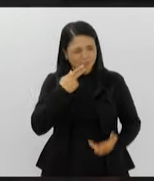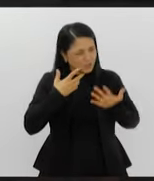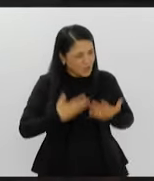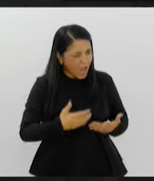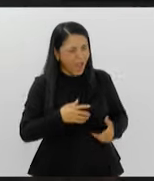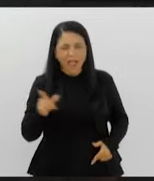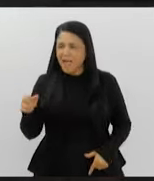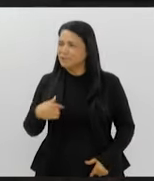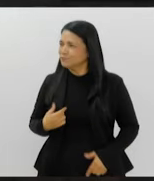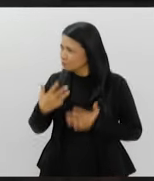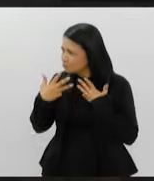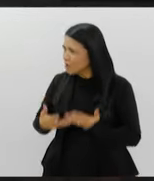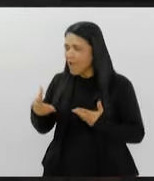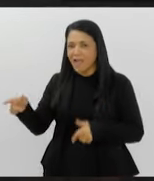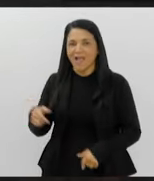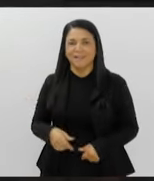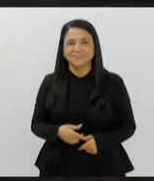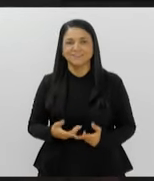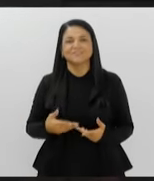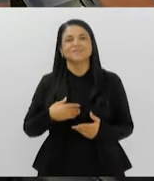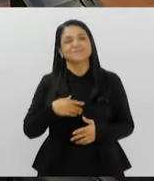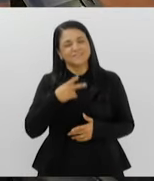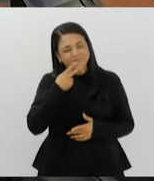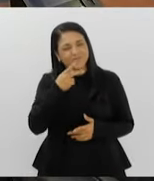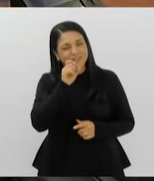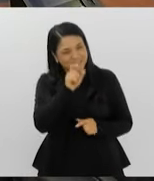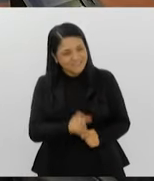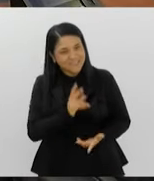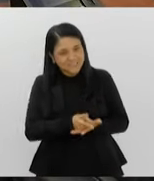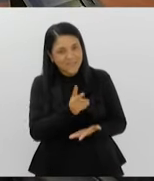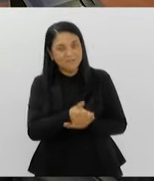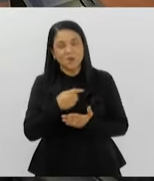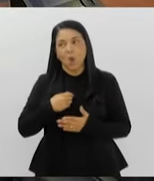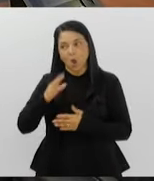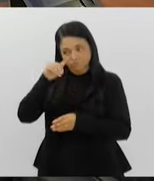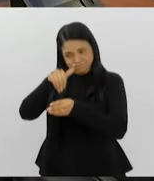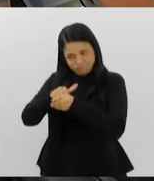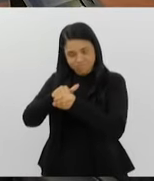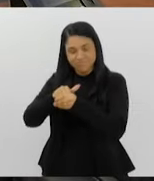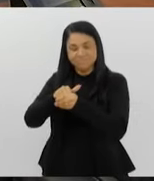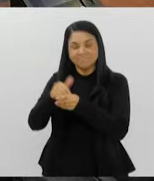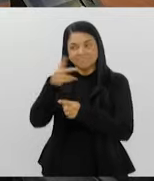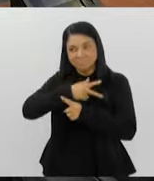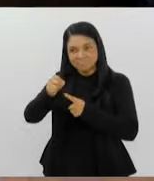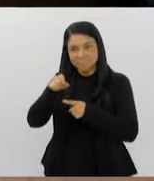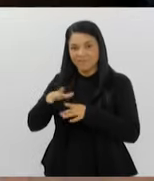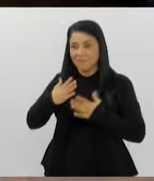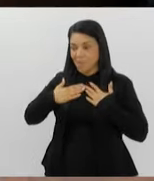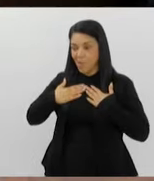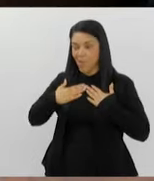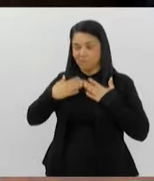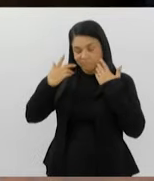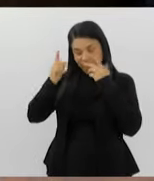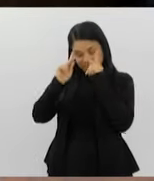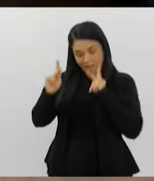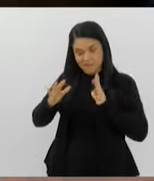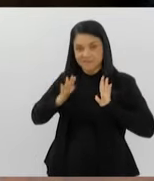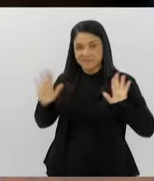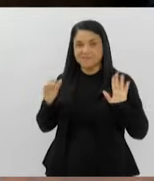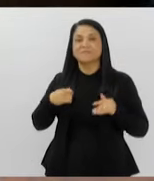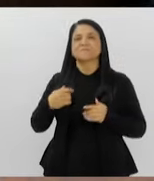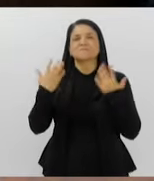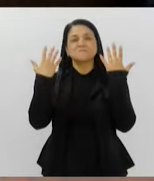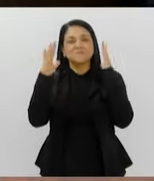Os conterrâneos é muito chato. É, Vossa Excelência sempre falava, ganha eleição, me deixa em paz. É. Mas parabéns aos dois. Parabéns ao